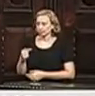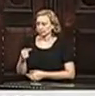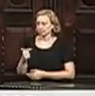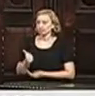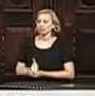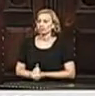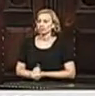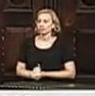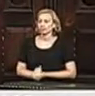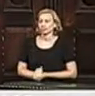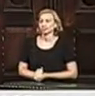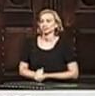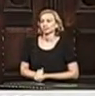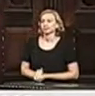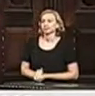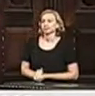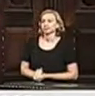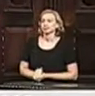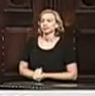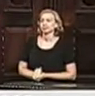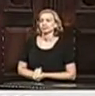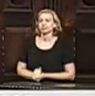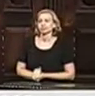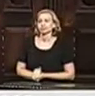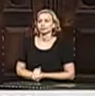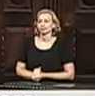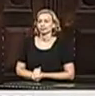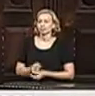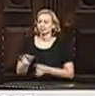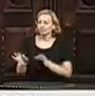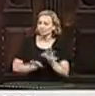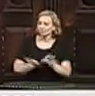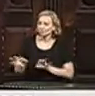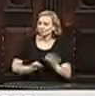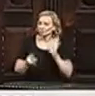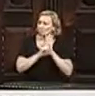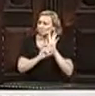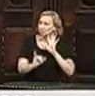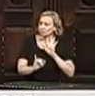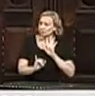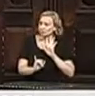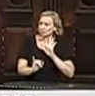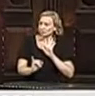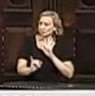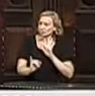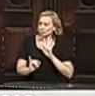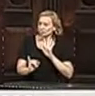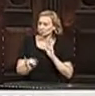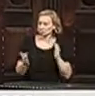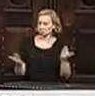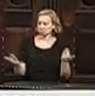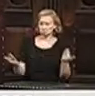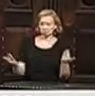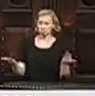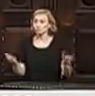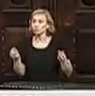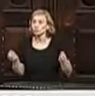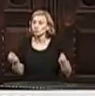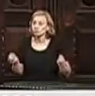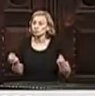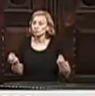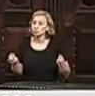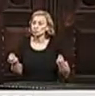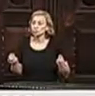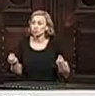legalidade. Não goza esse projeto de lei de nenhuma legalidade, porque